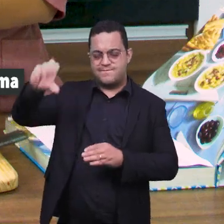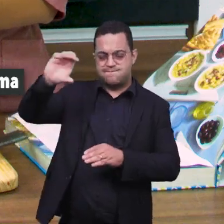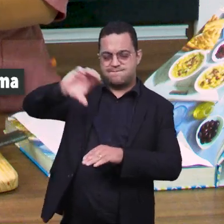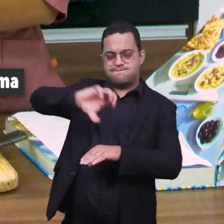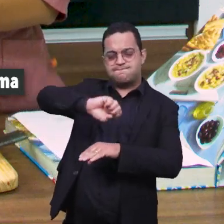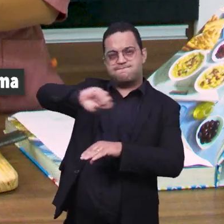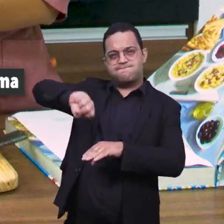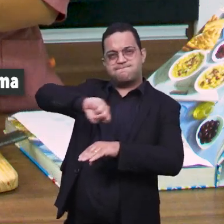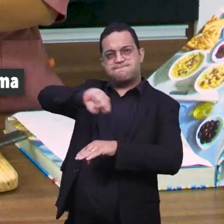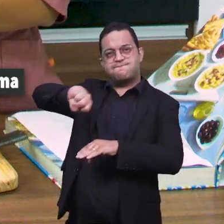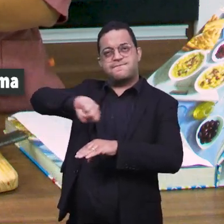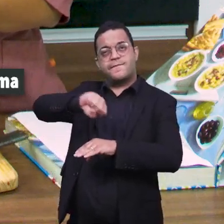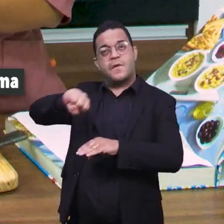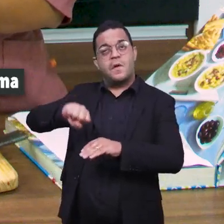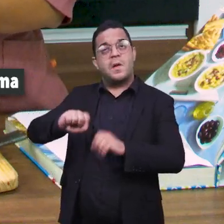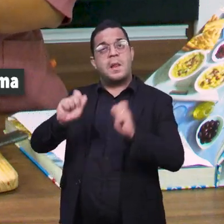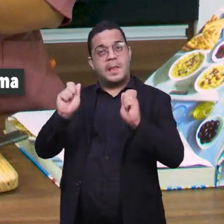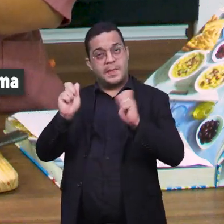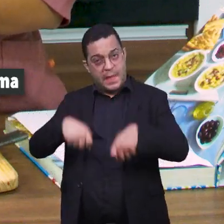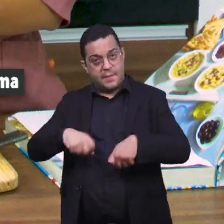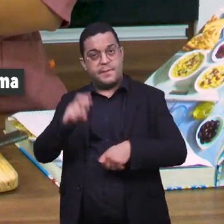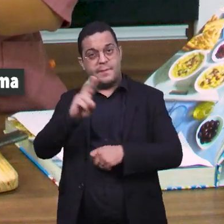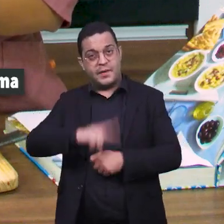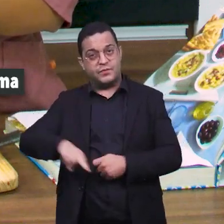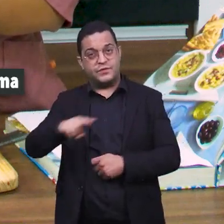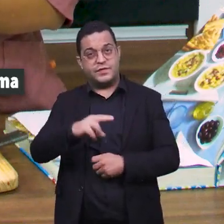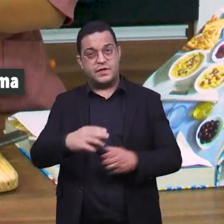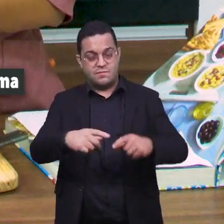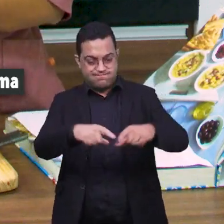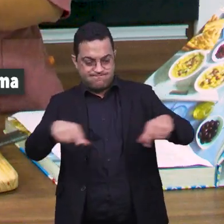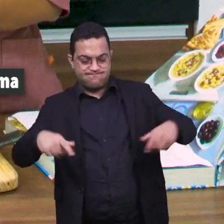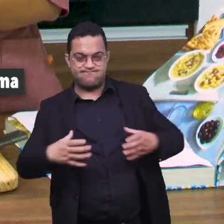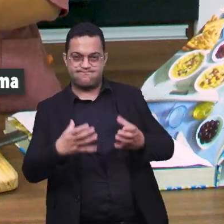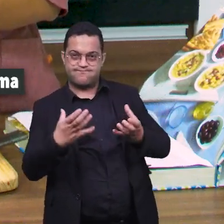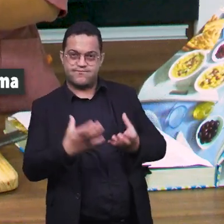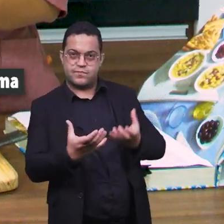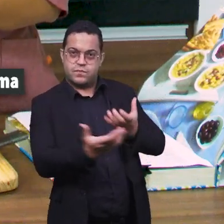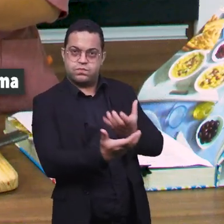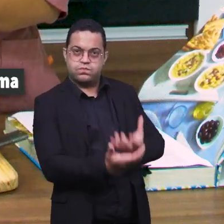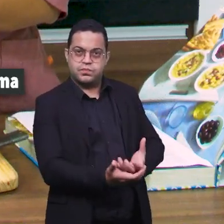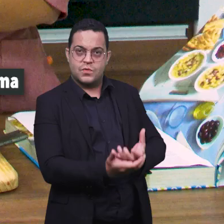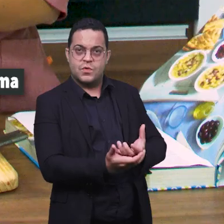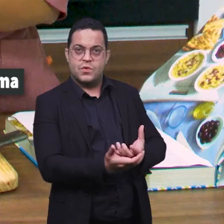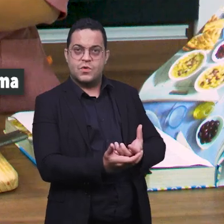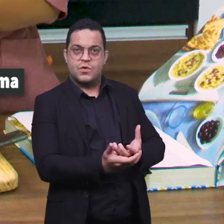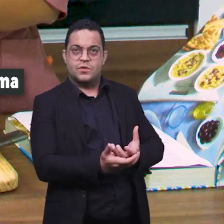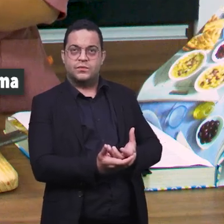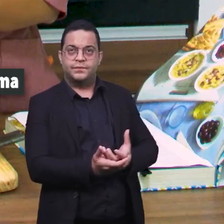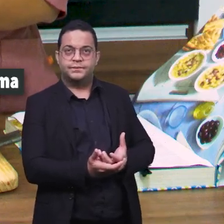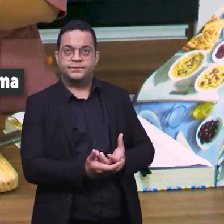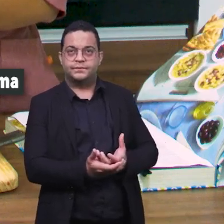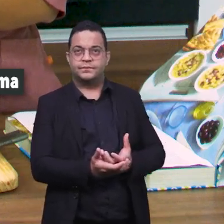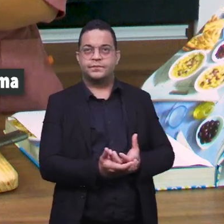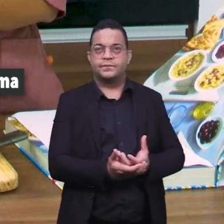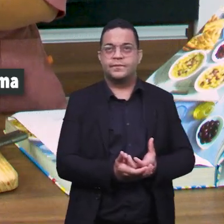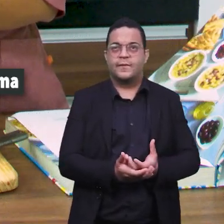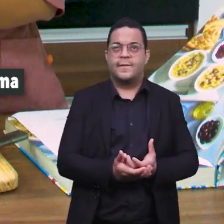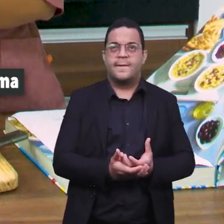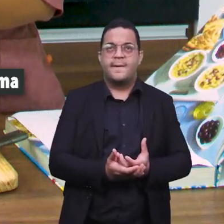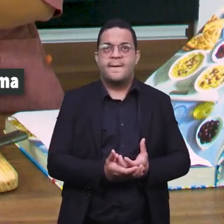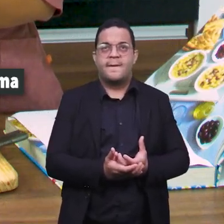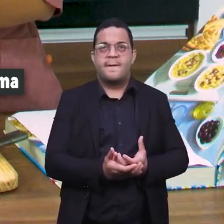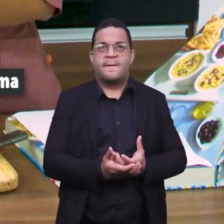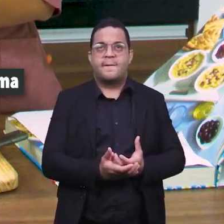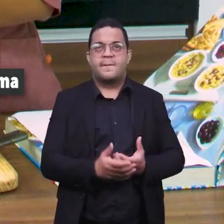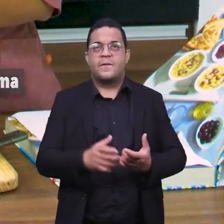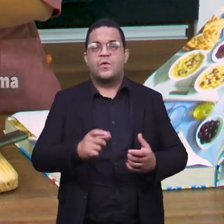tirar todo o excesso da panela. E é considerado o tão famoso pão duro, viu, gente? Tem um nome muito peculiar, porque